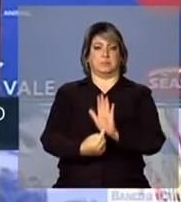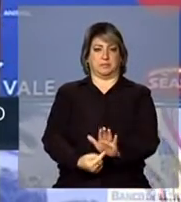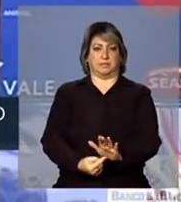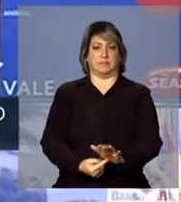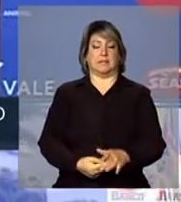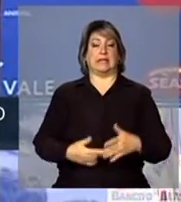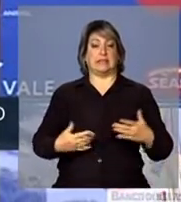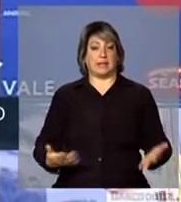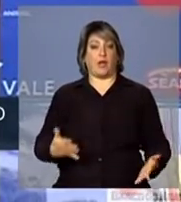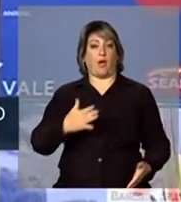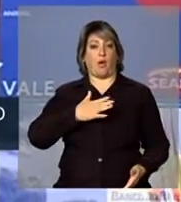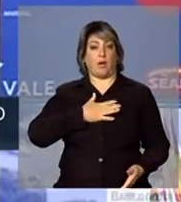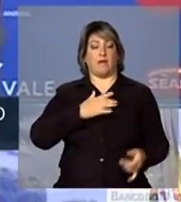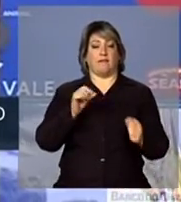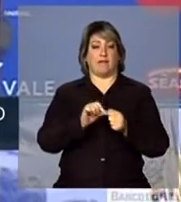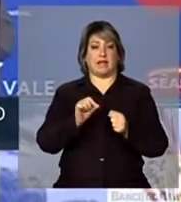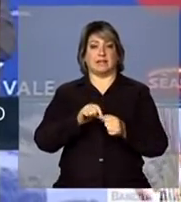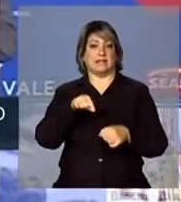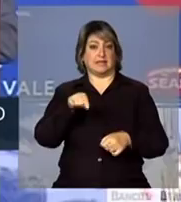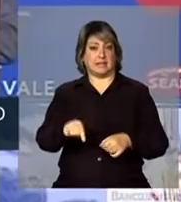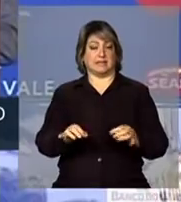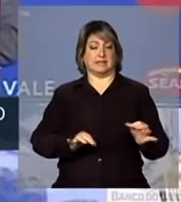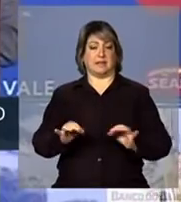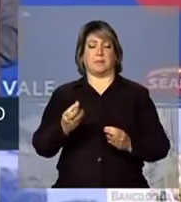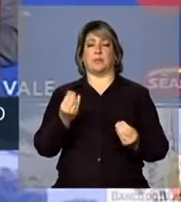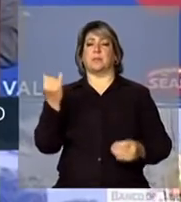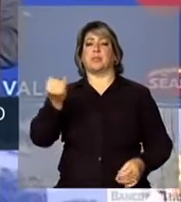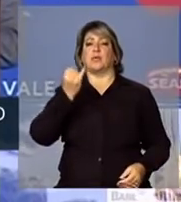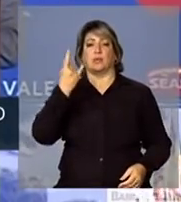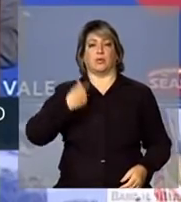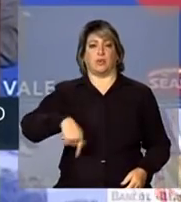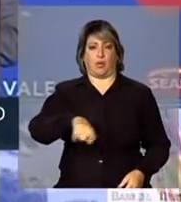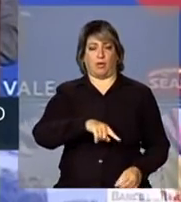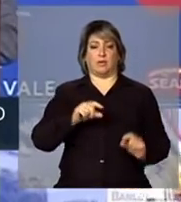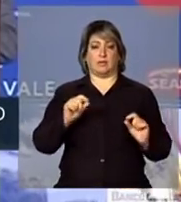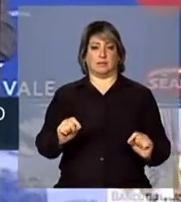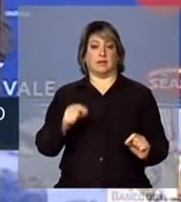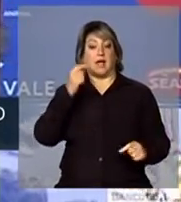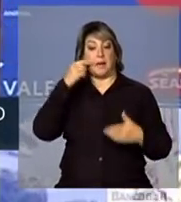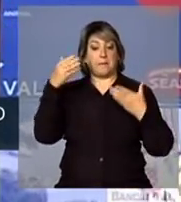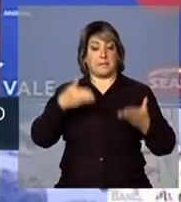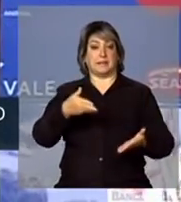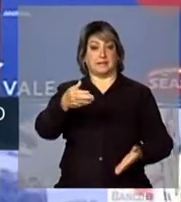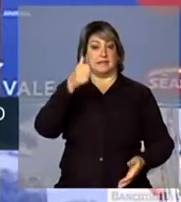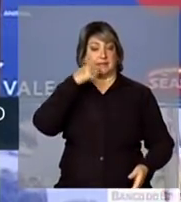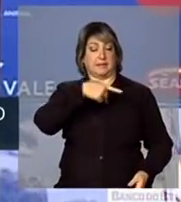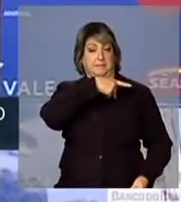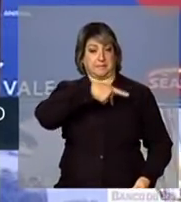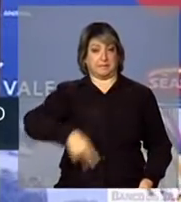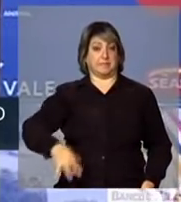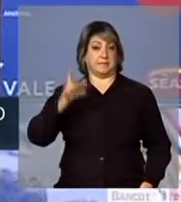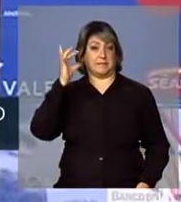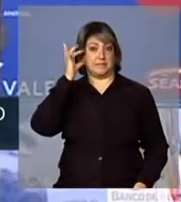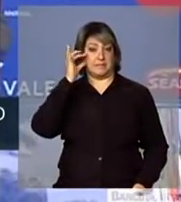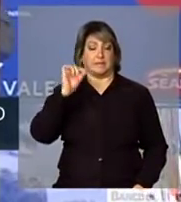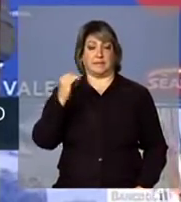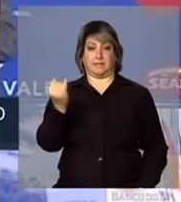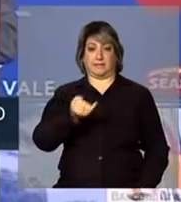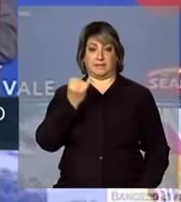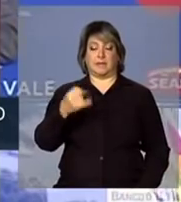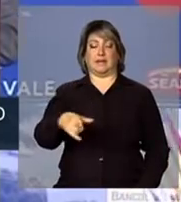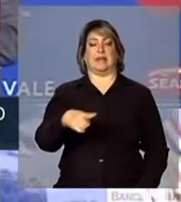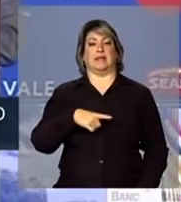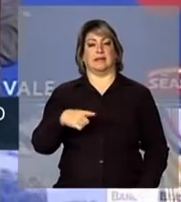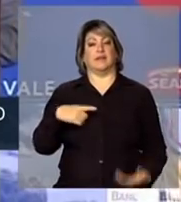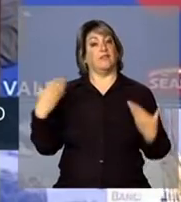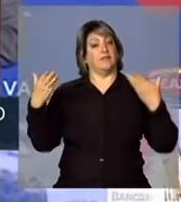gostaria, portanto, de fazer esse registro, porque é muito importante para nós, a presença da senhora Presidenta da República, Dilma Rousseff, que empresta